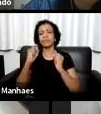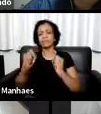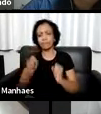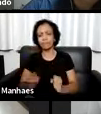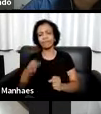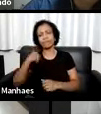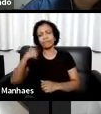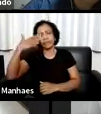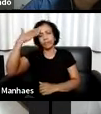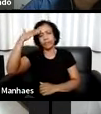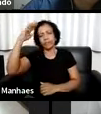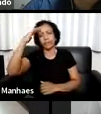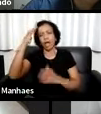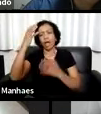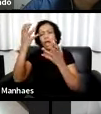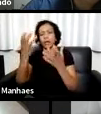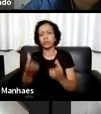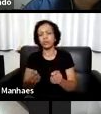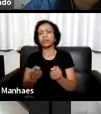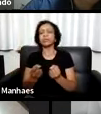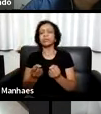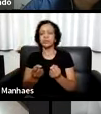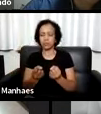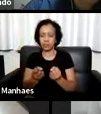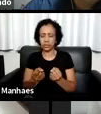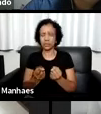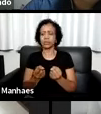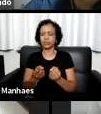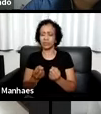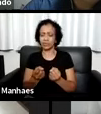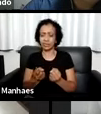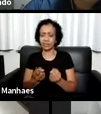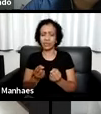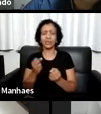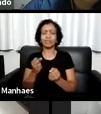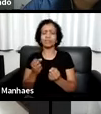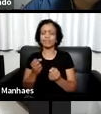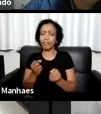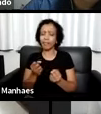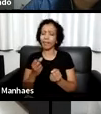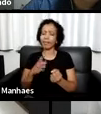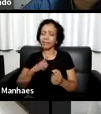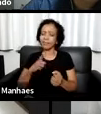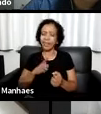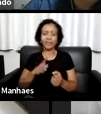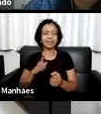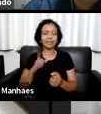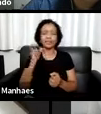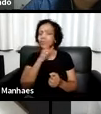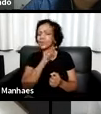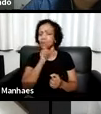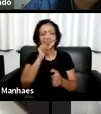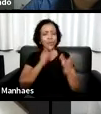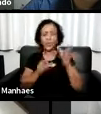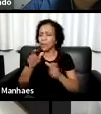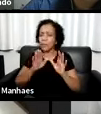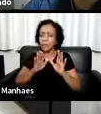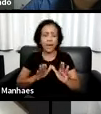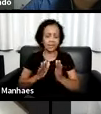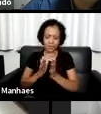entender e aceitar e acreditar sobretudo, Pai, na palavra de Jesus, teu Filho, quando